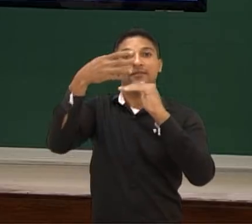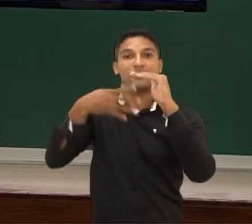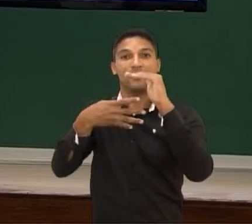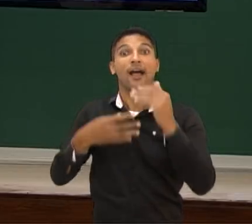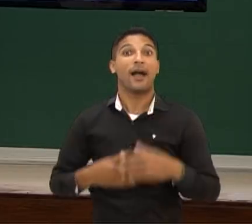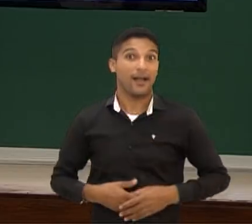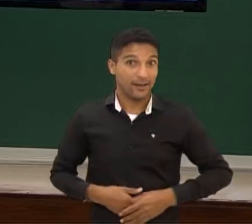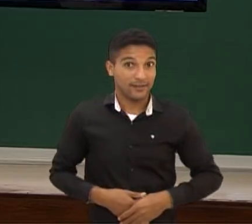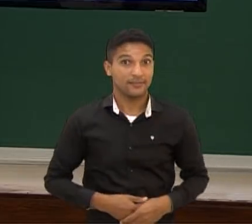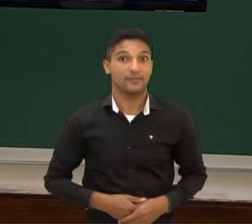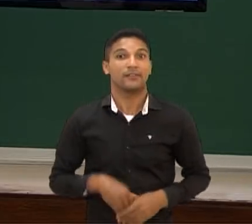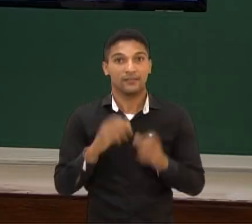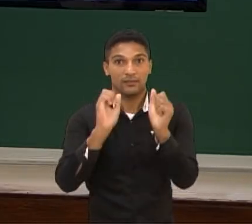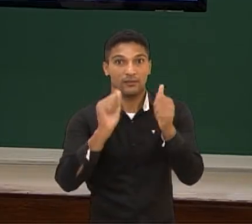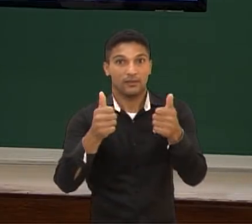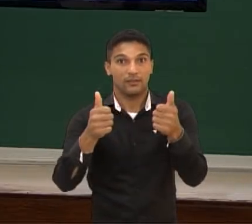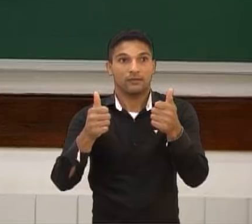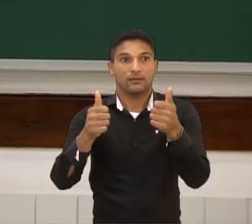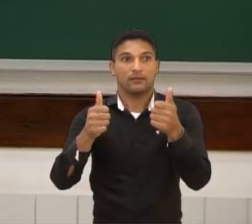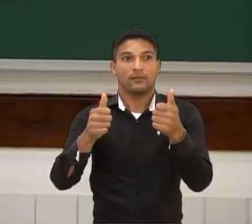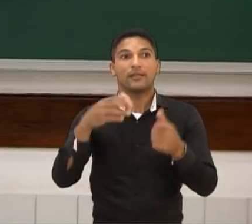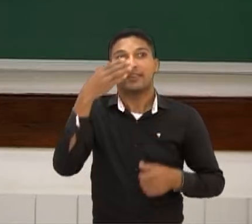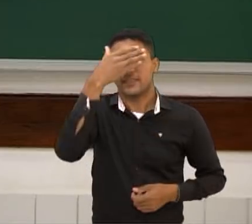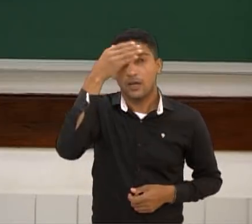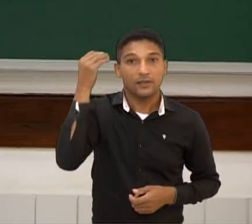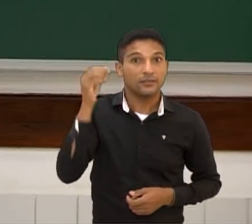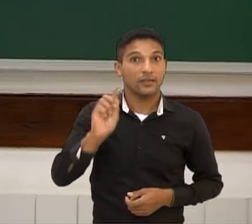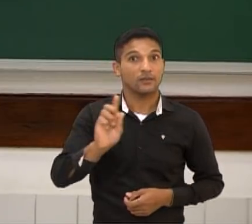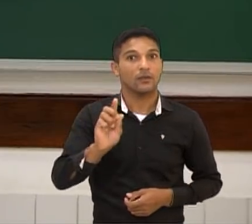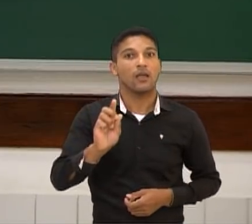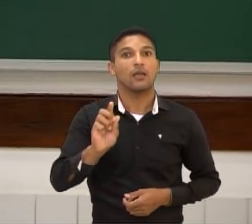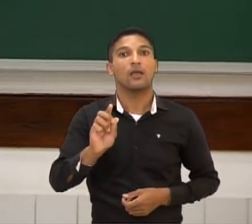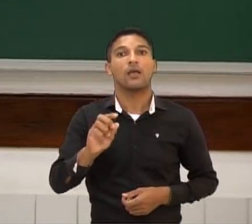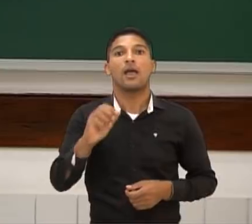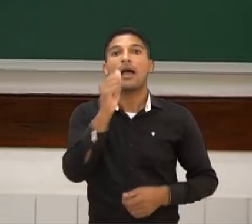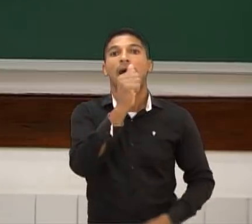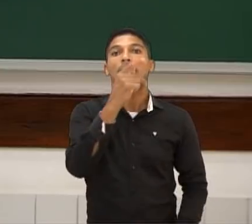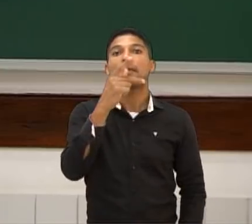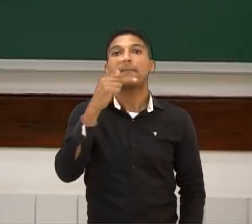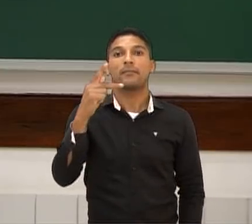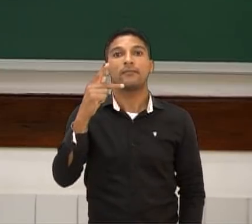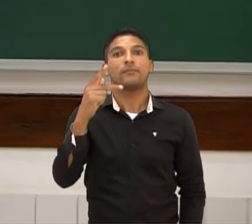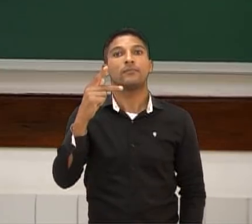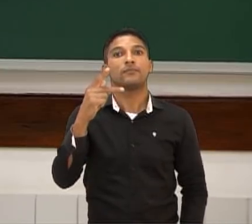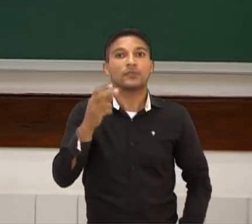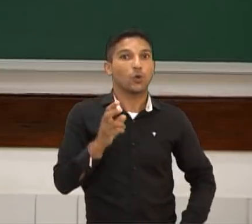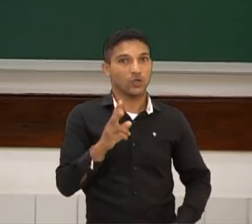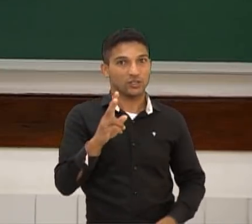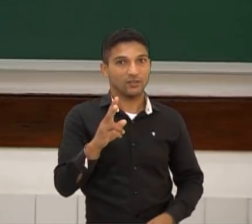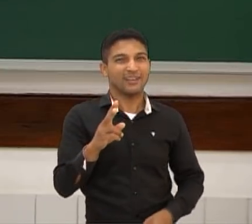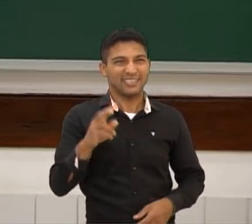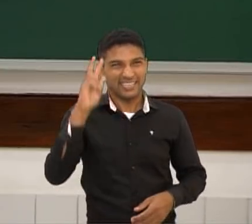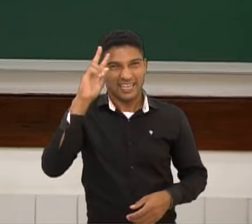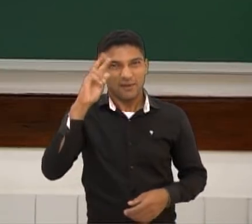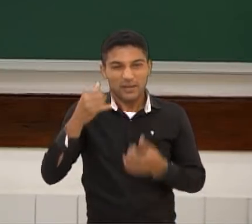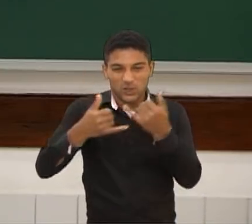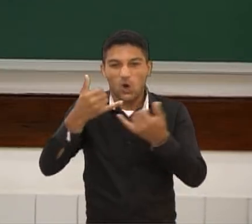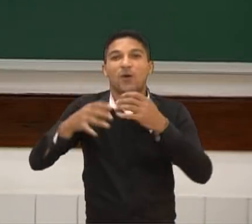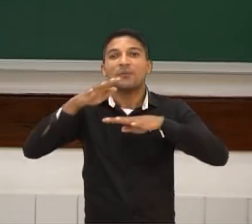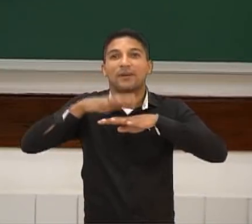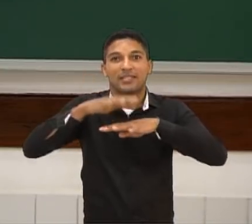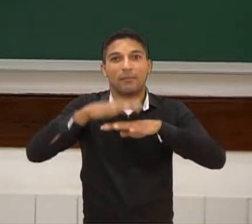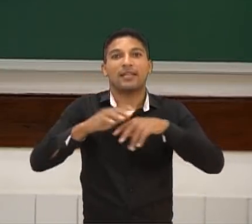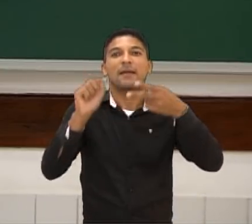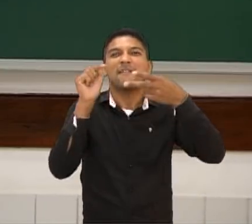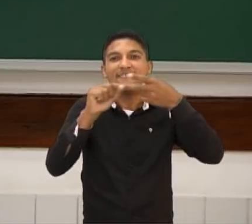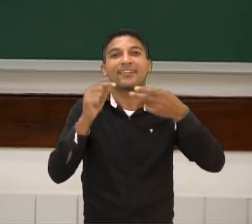bem? Então, não esqueçam do que? Jogar, baixar o aplicativo, Matifico e continuar jogando. Nas próximas aulas nós teremos mais alguns jogos